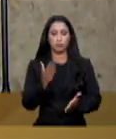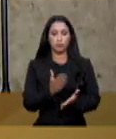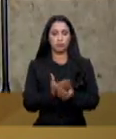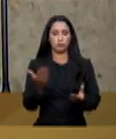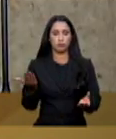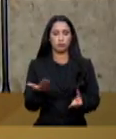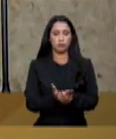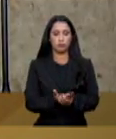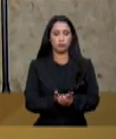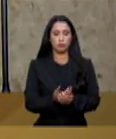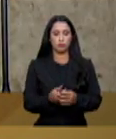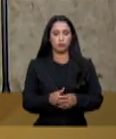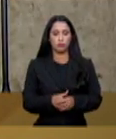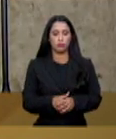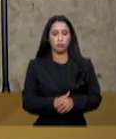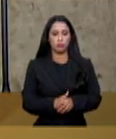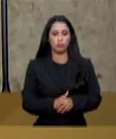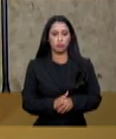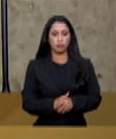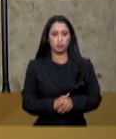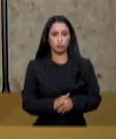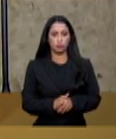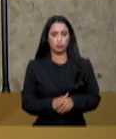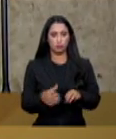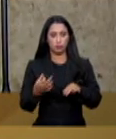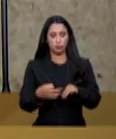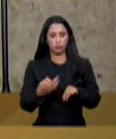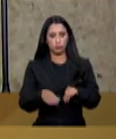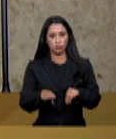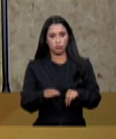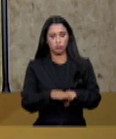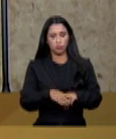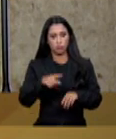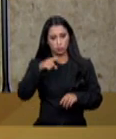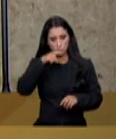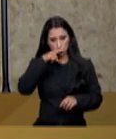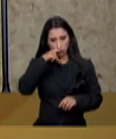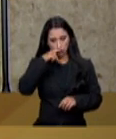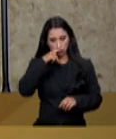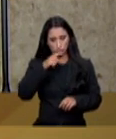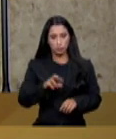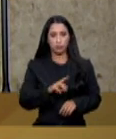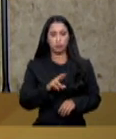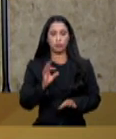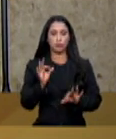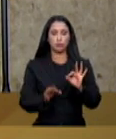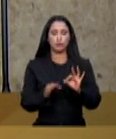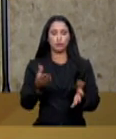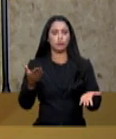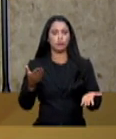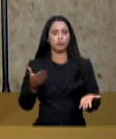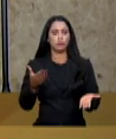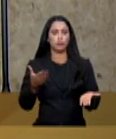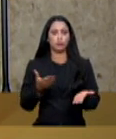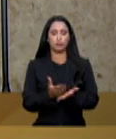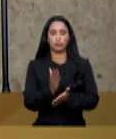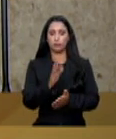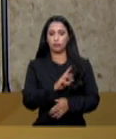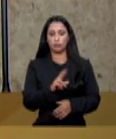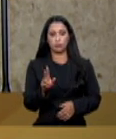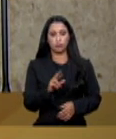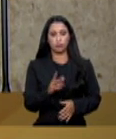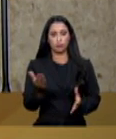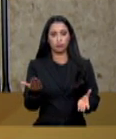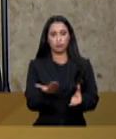Muito obrigado, ministro Edson Fachin, que julga improcedente